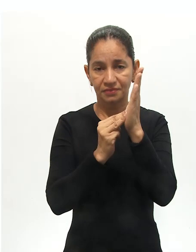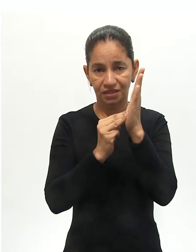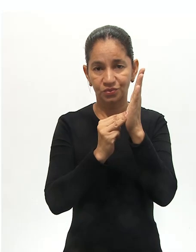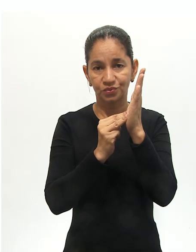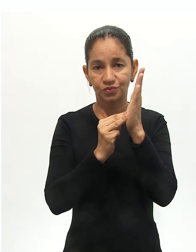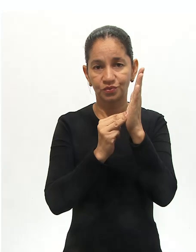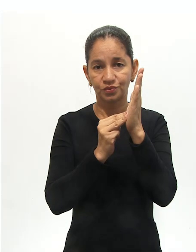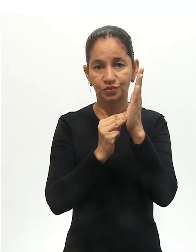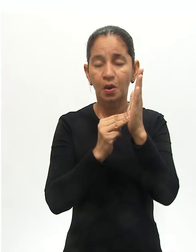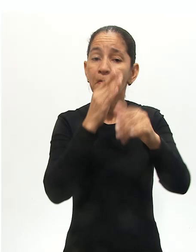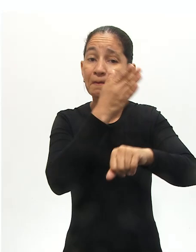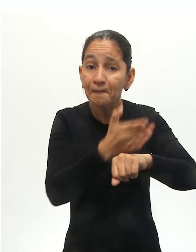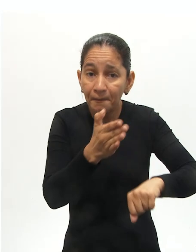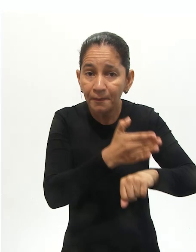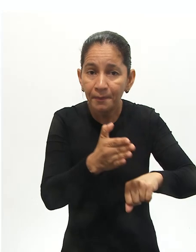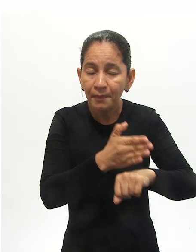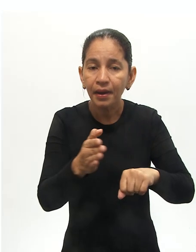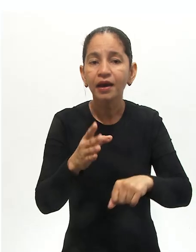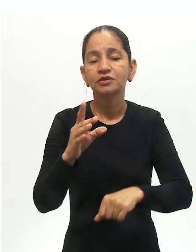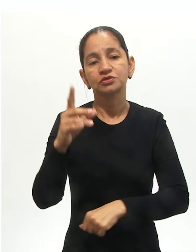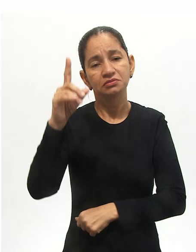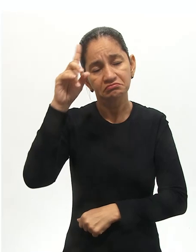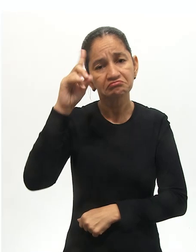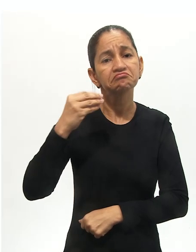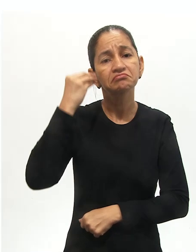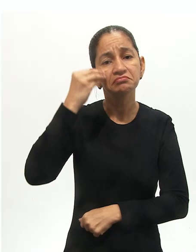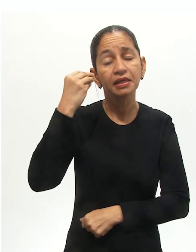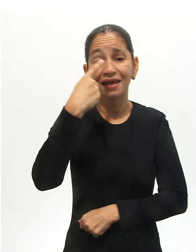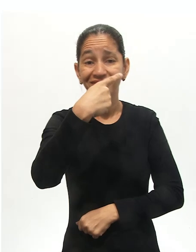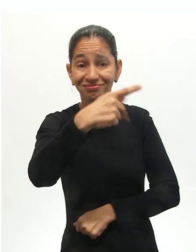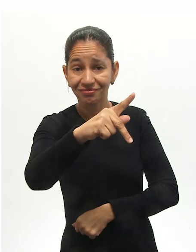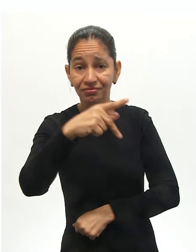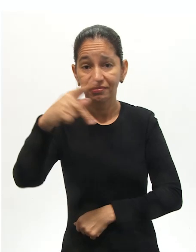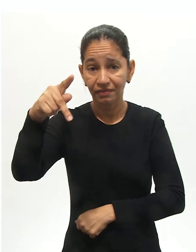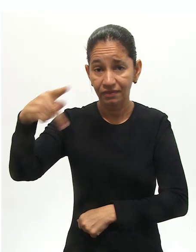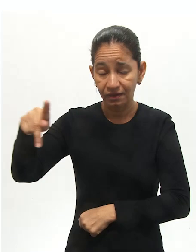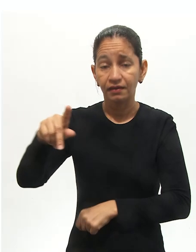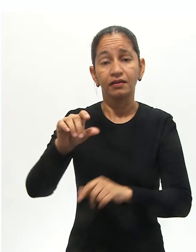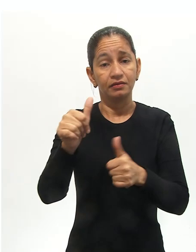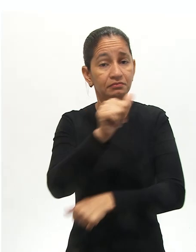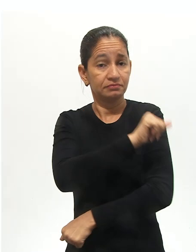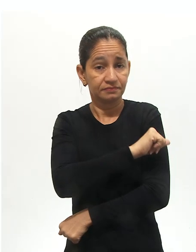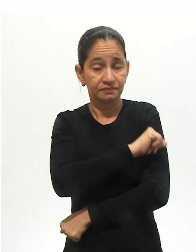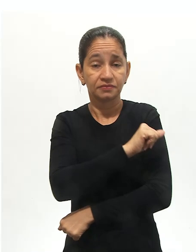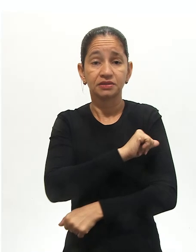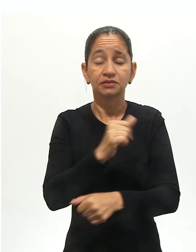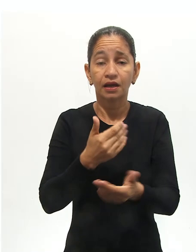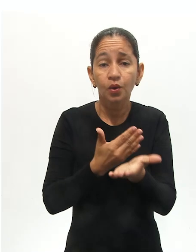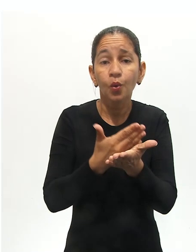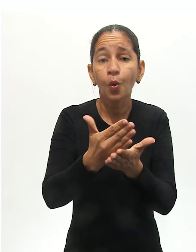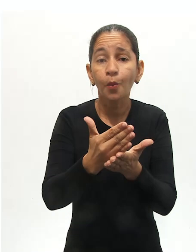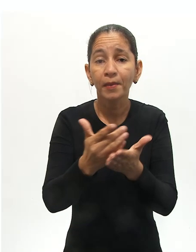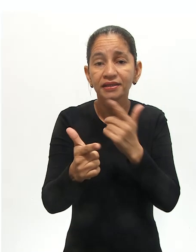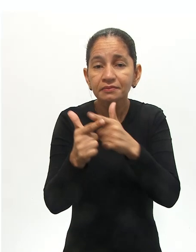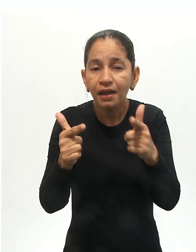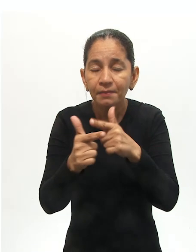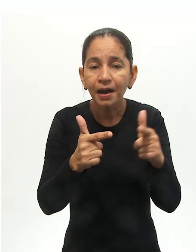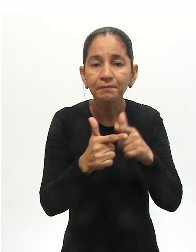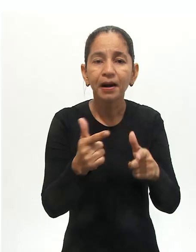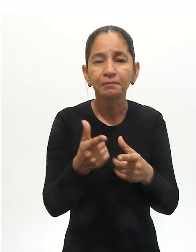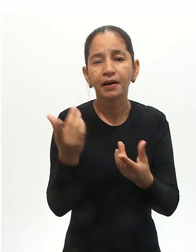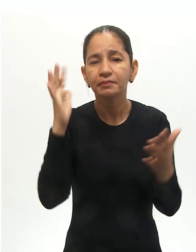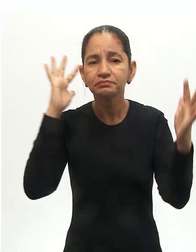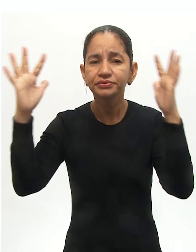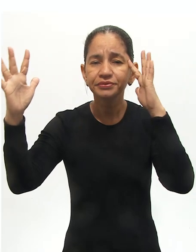como método partir da prática social, das vivências, passa pela problematização